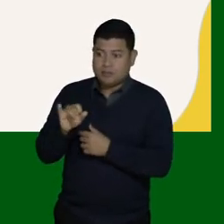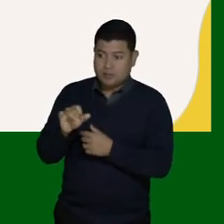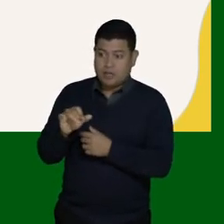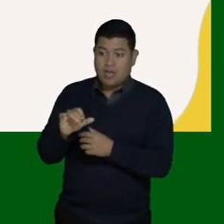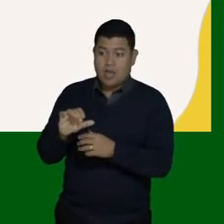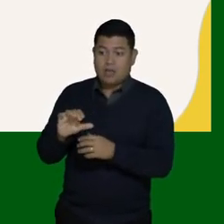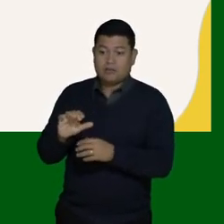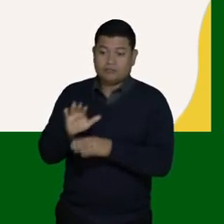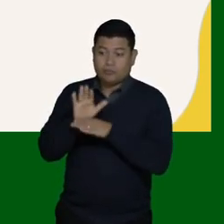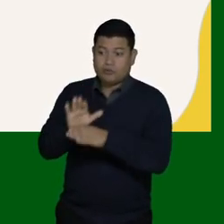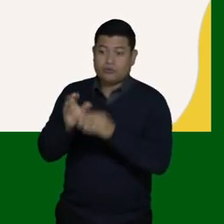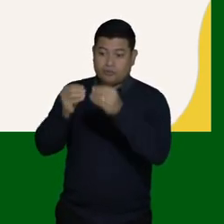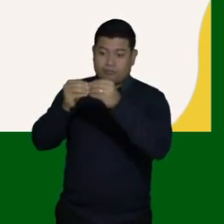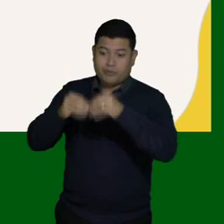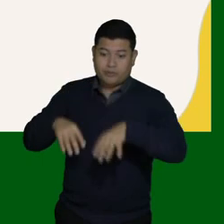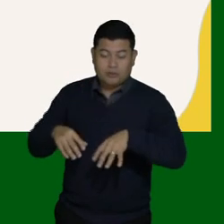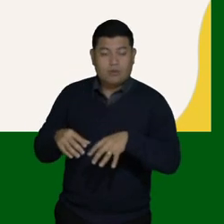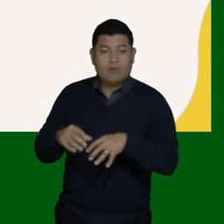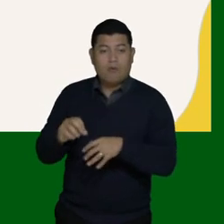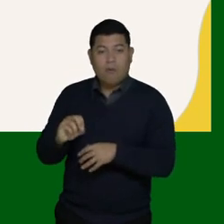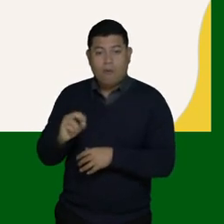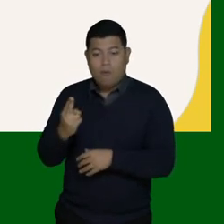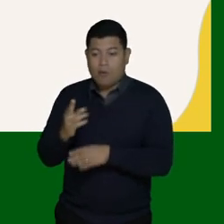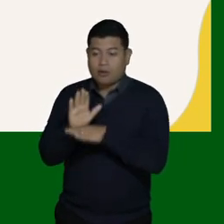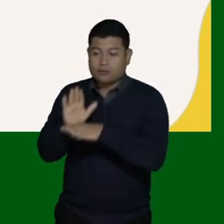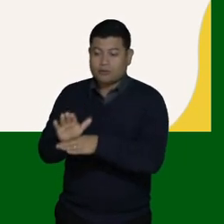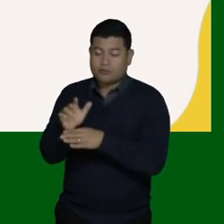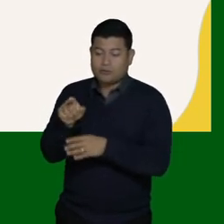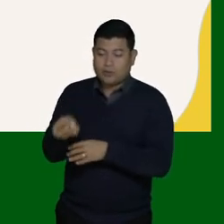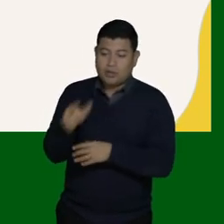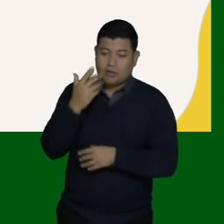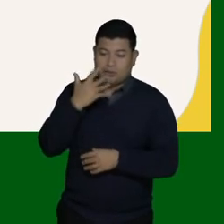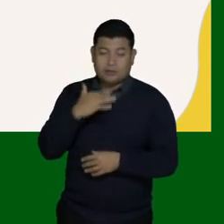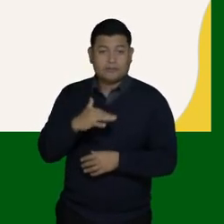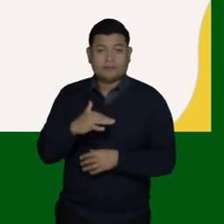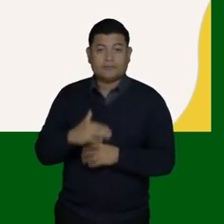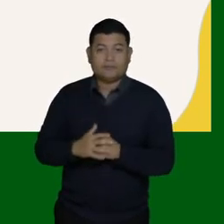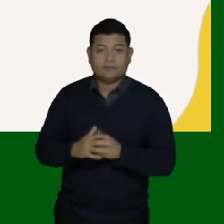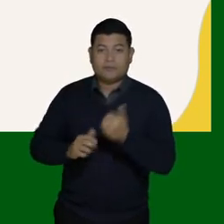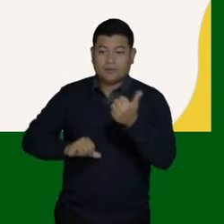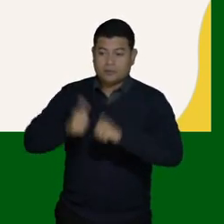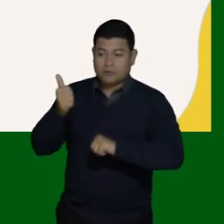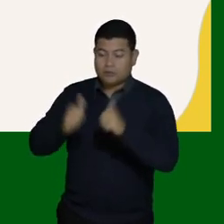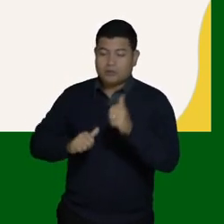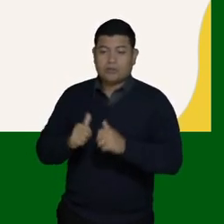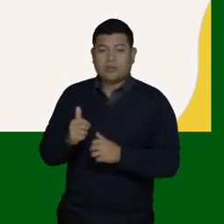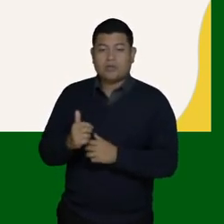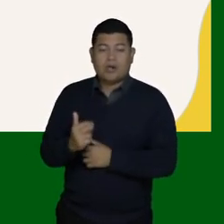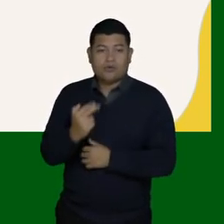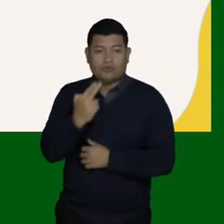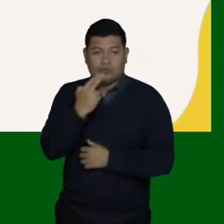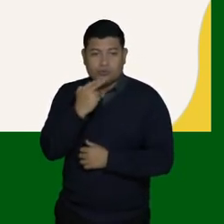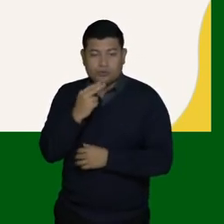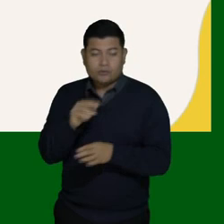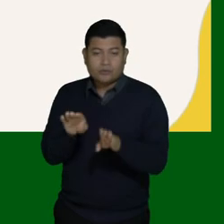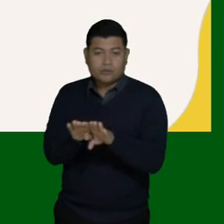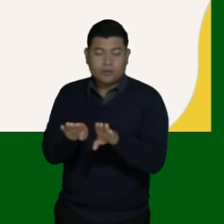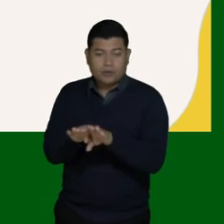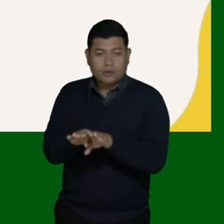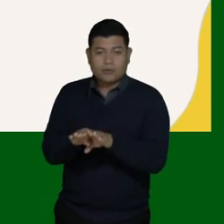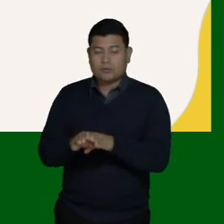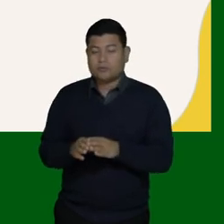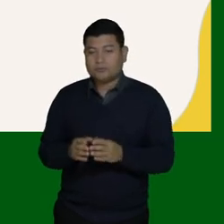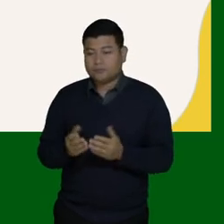dificuldade na aprendizagem faz uma avaliação nutricional colhe a questão dos hábitos de vida e o